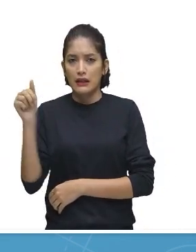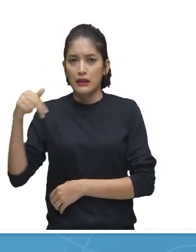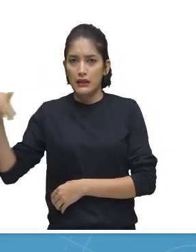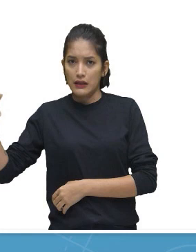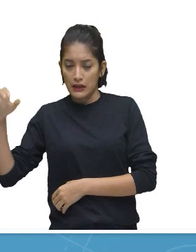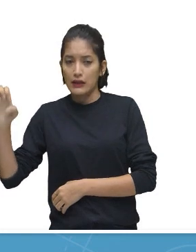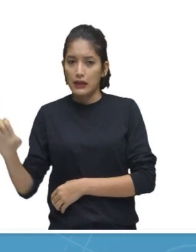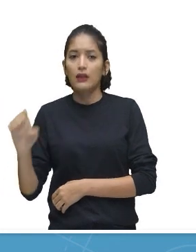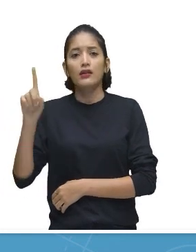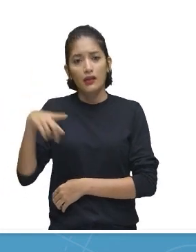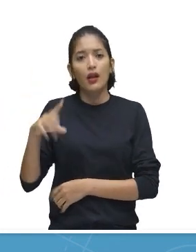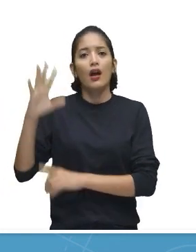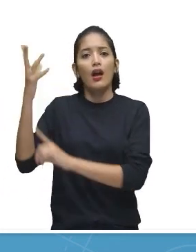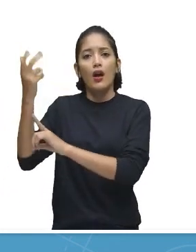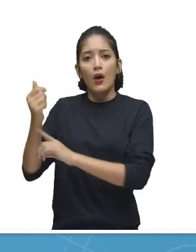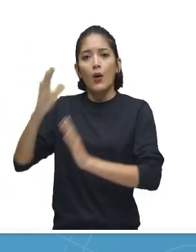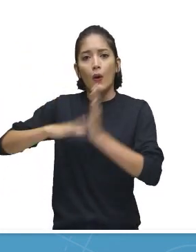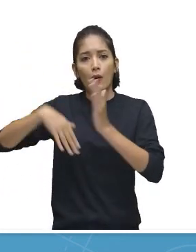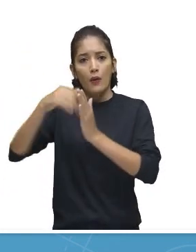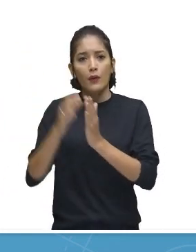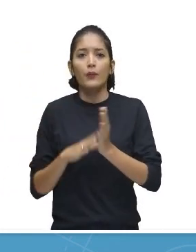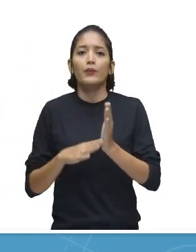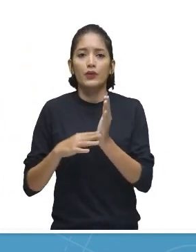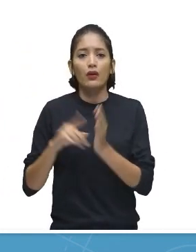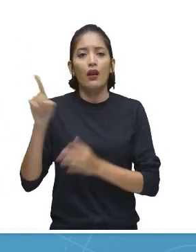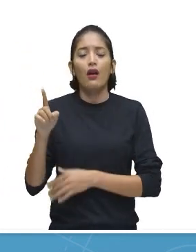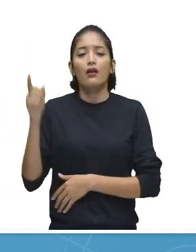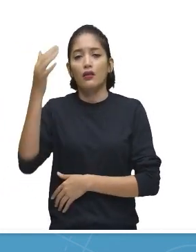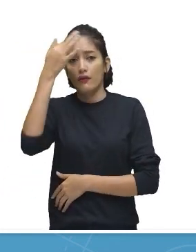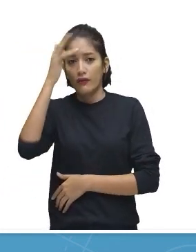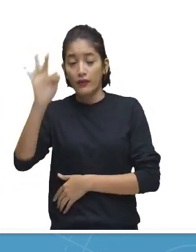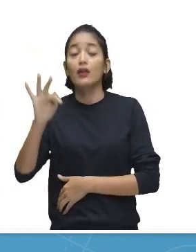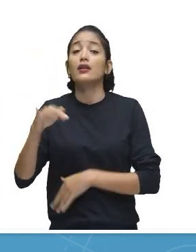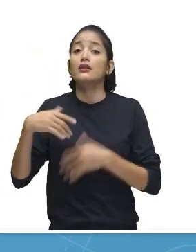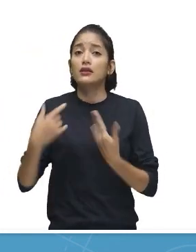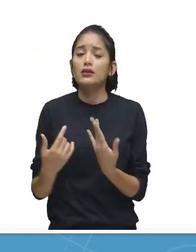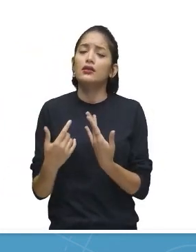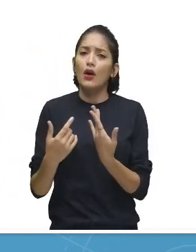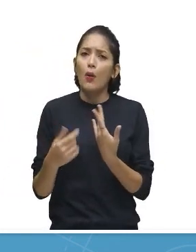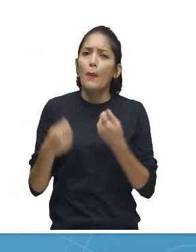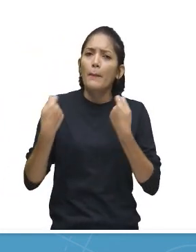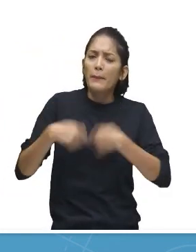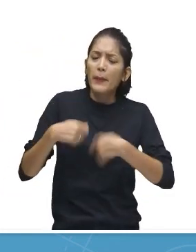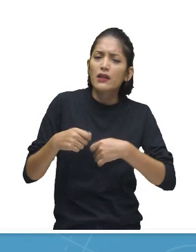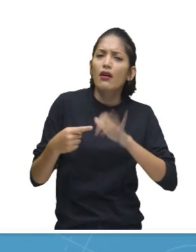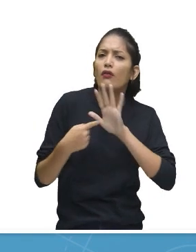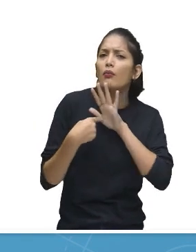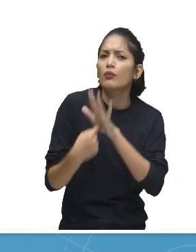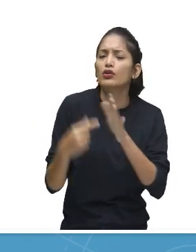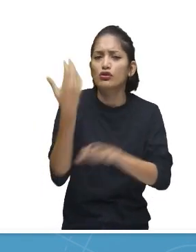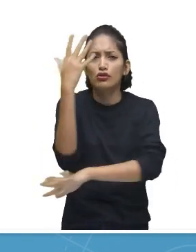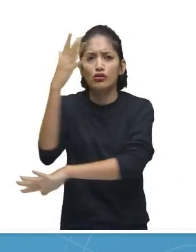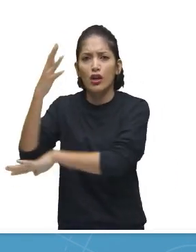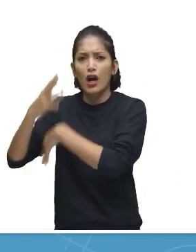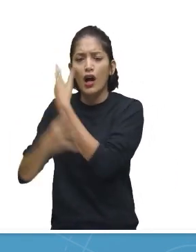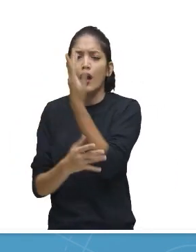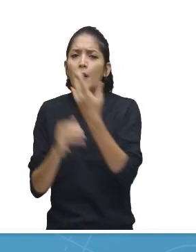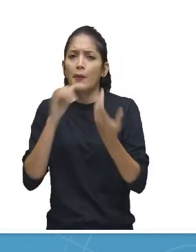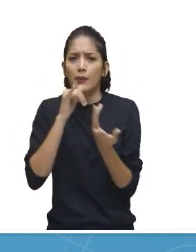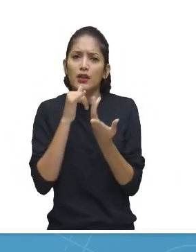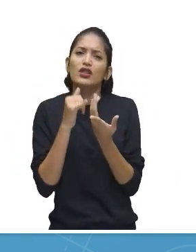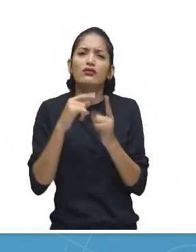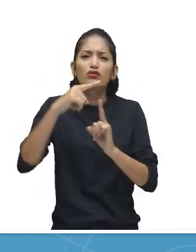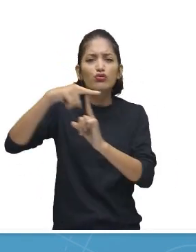francês pós-impressionista, pois para ele a pintura deveria tratar as formas da natureza como se fossem cones e esferas, ou